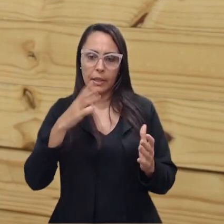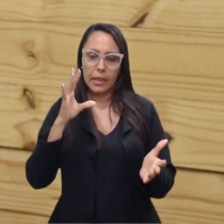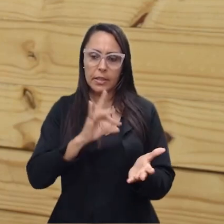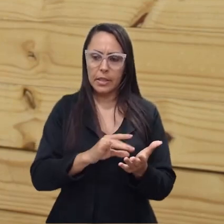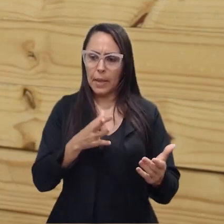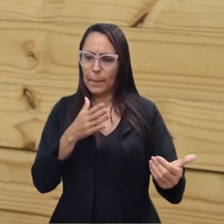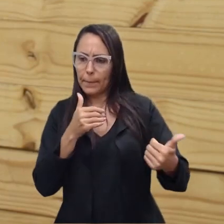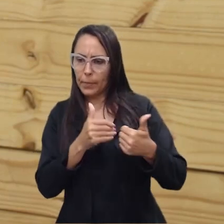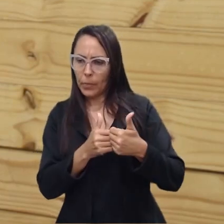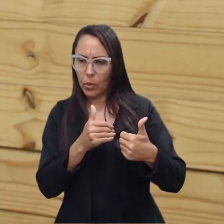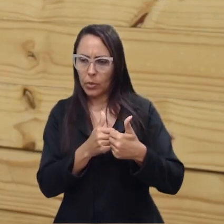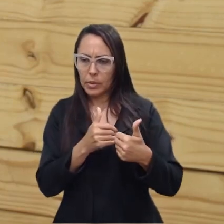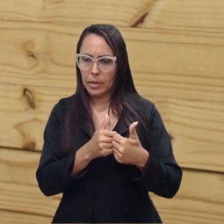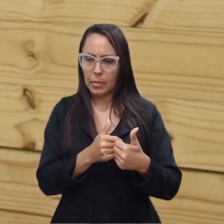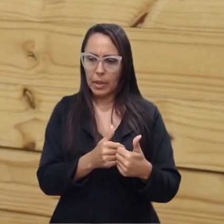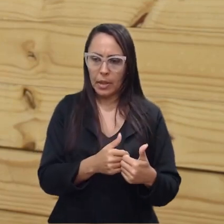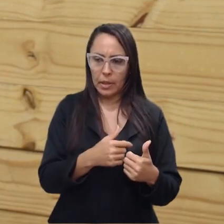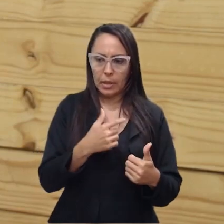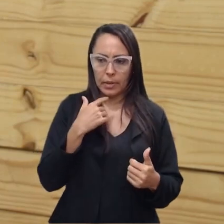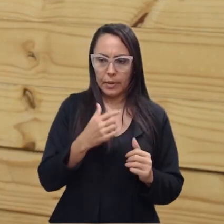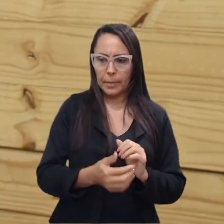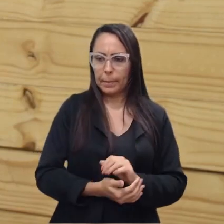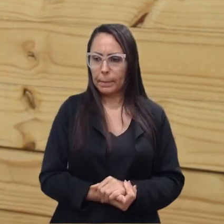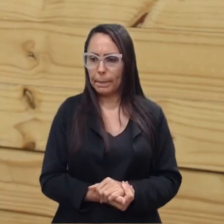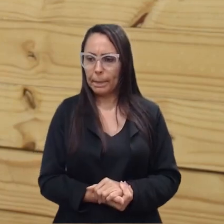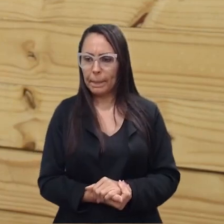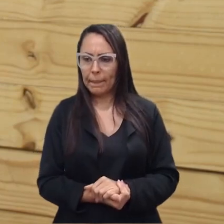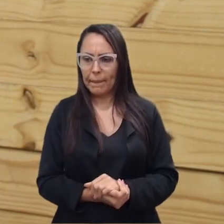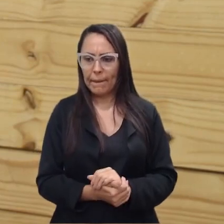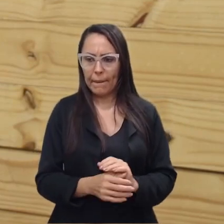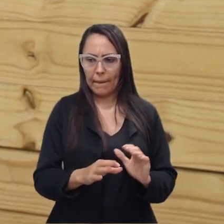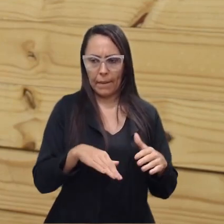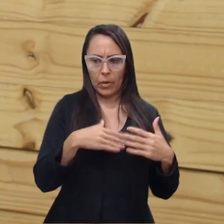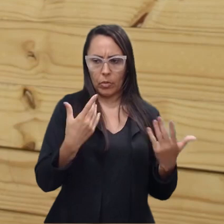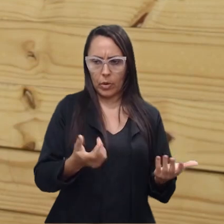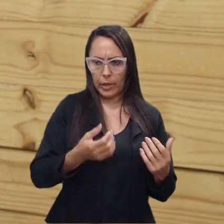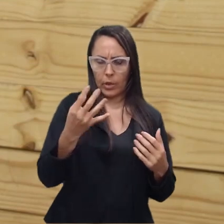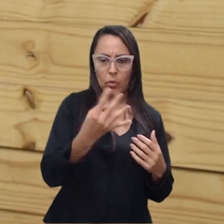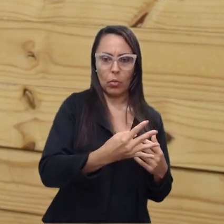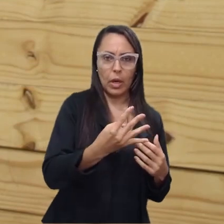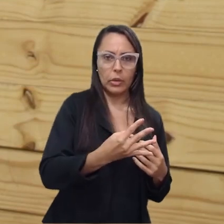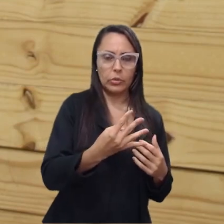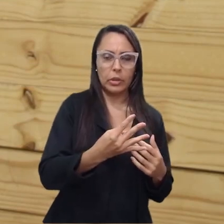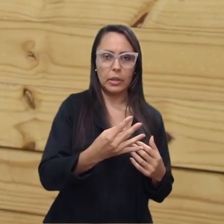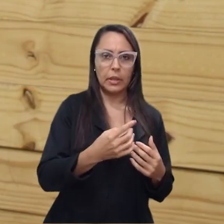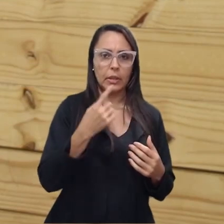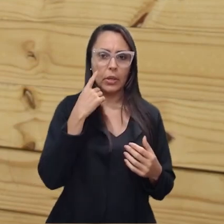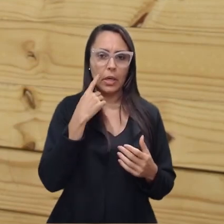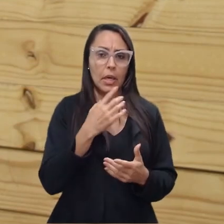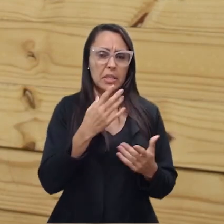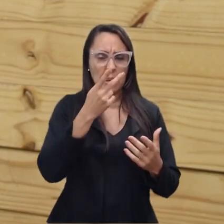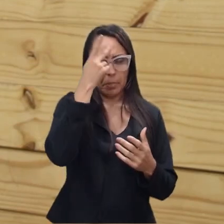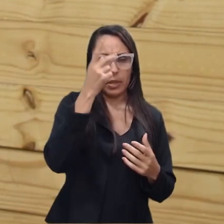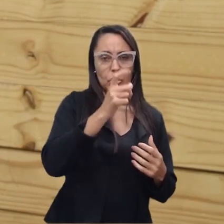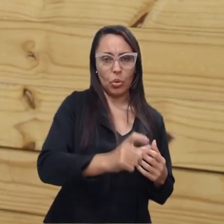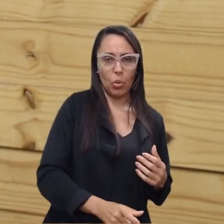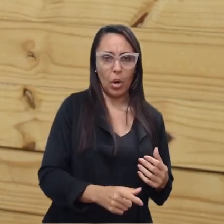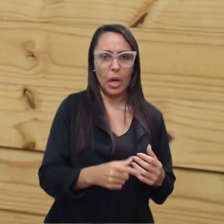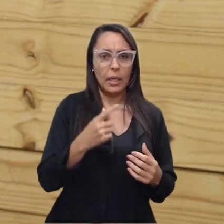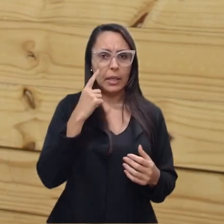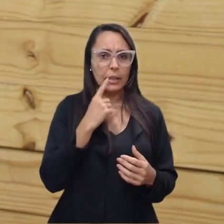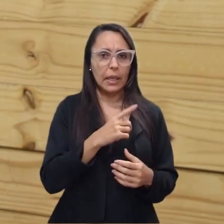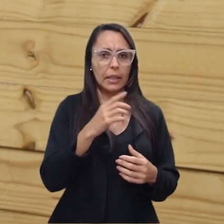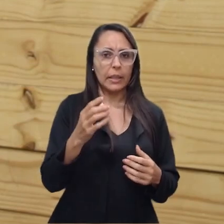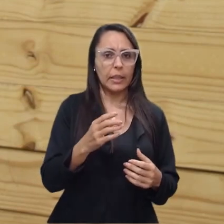residência mais próxima na unidade escolar solicitada. Qual o quarto critério? Se é arrimo de família, se é aquela pessoa que está